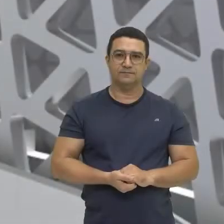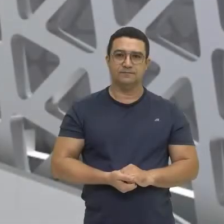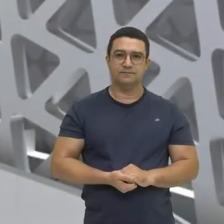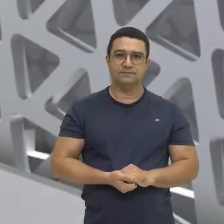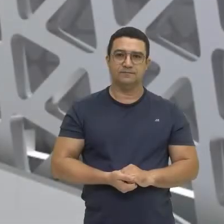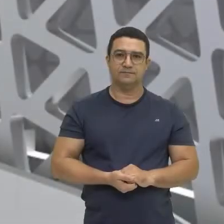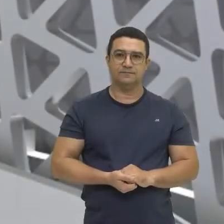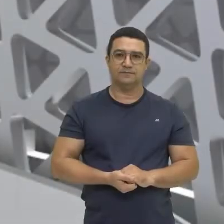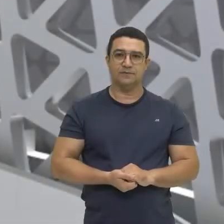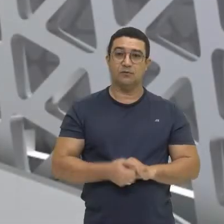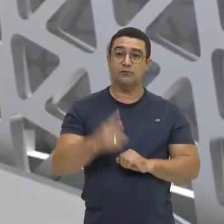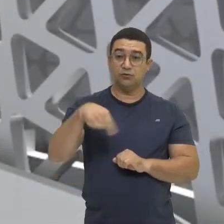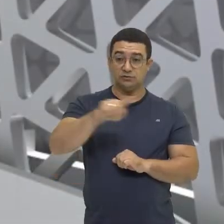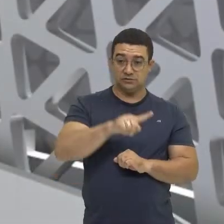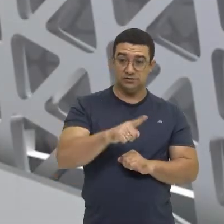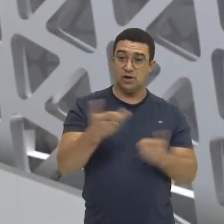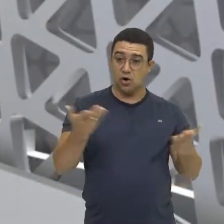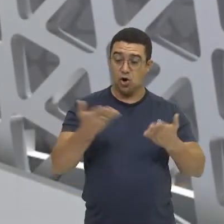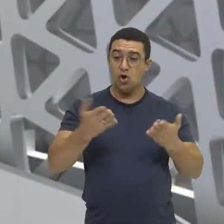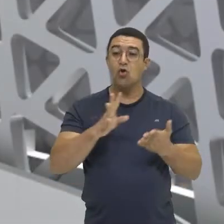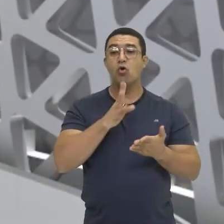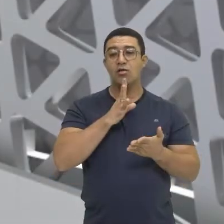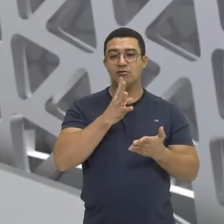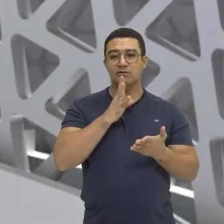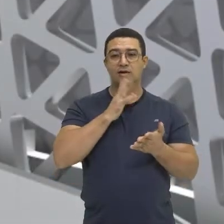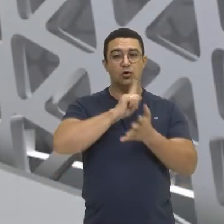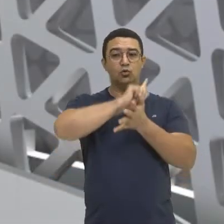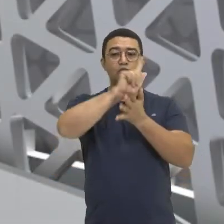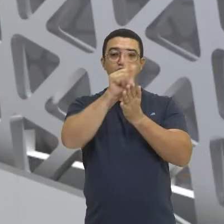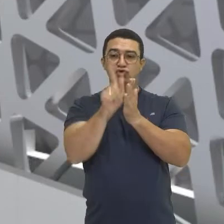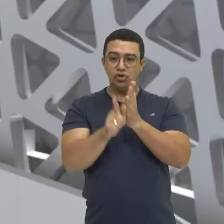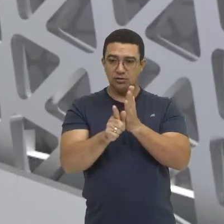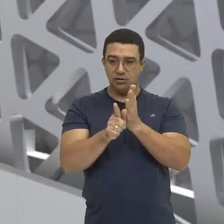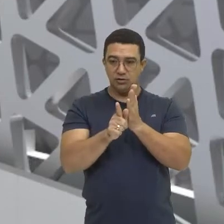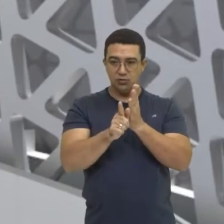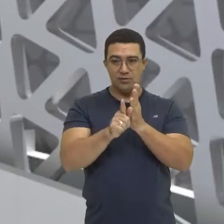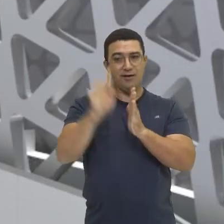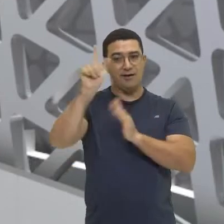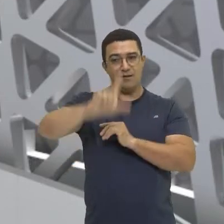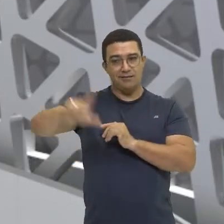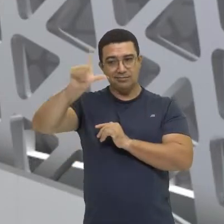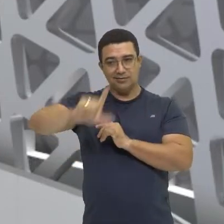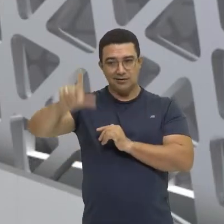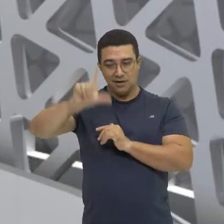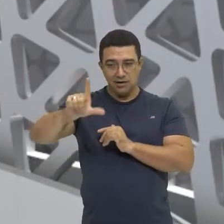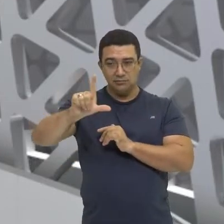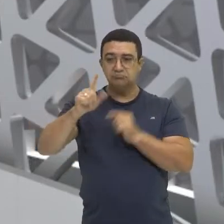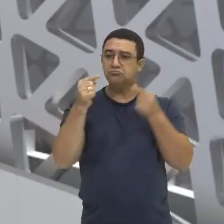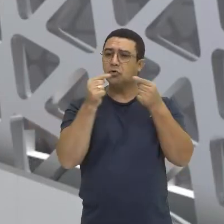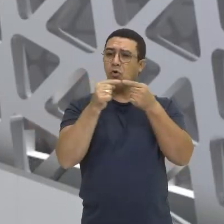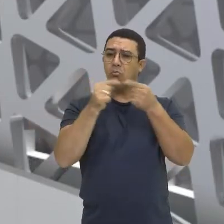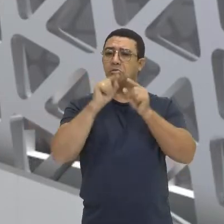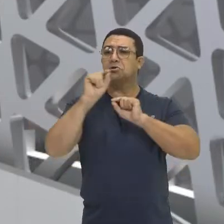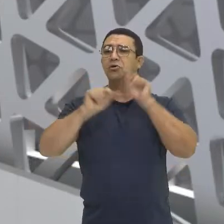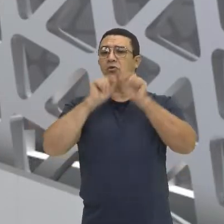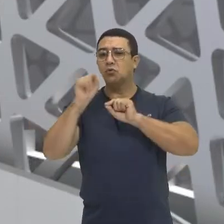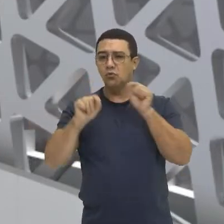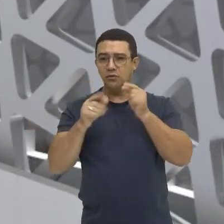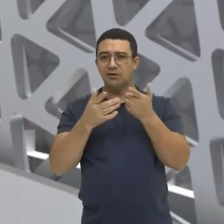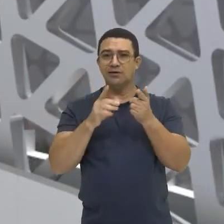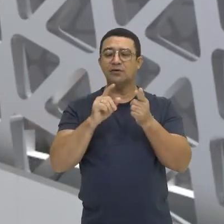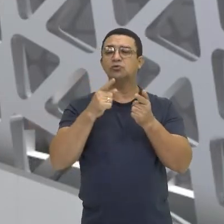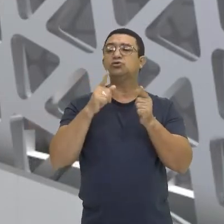Muito bem, então vocês vão conhecer hoje os gêneros literários, né, que tem a ver com a construção das formas